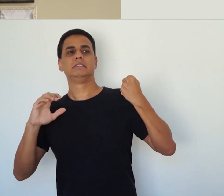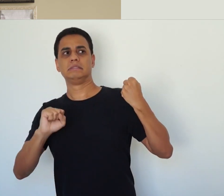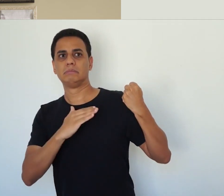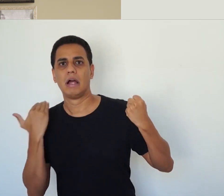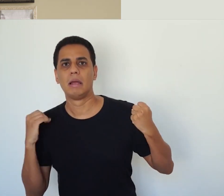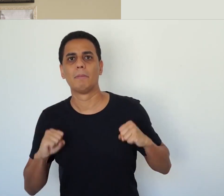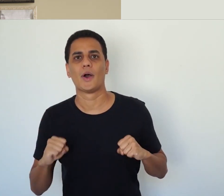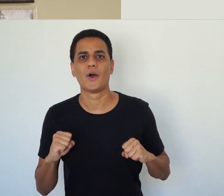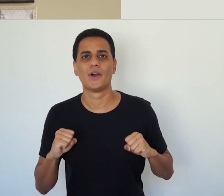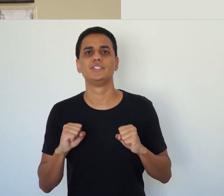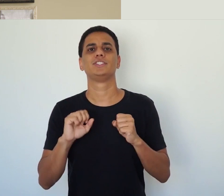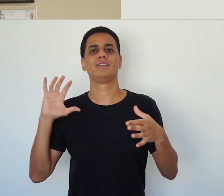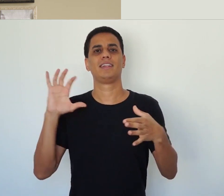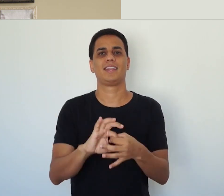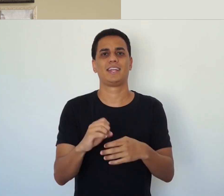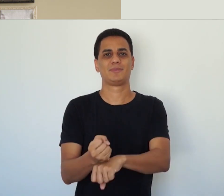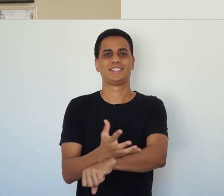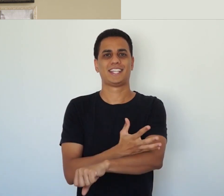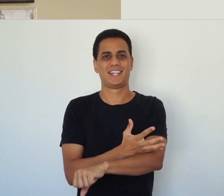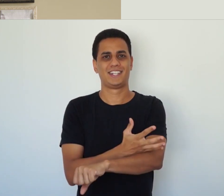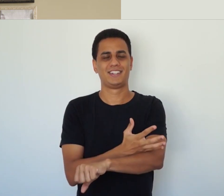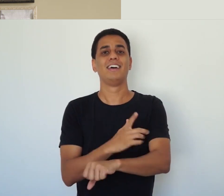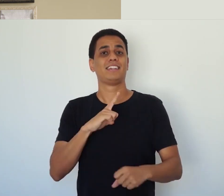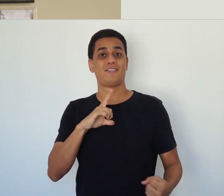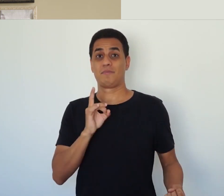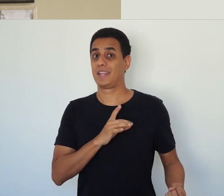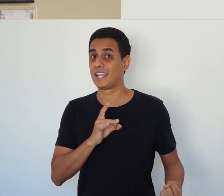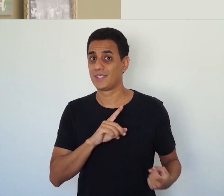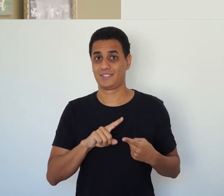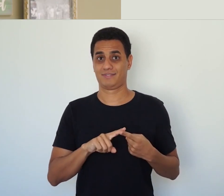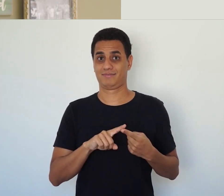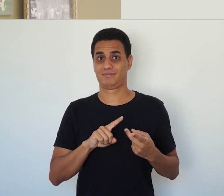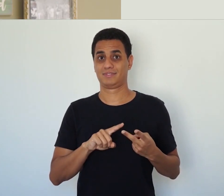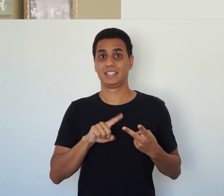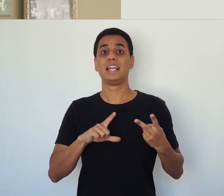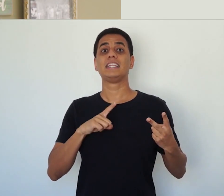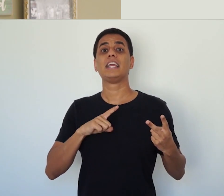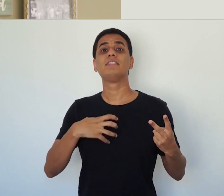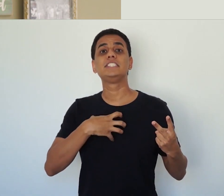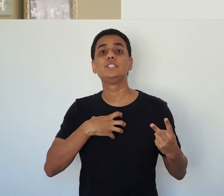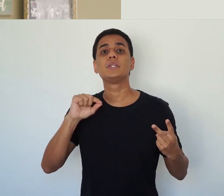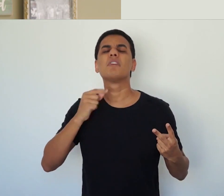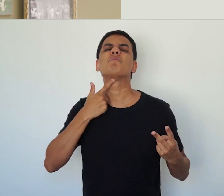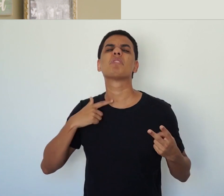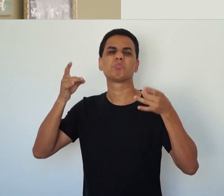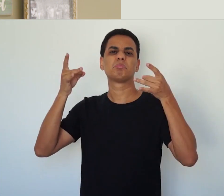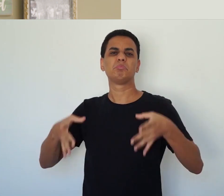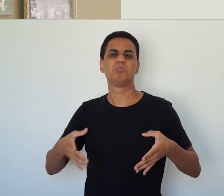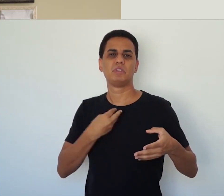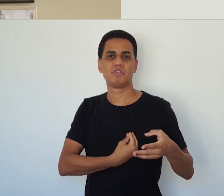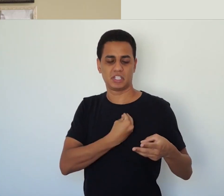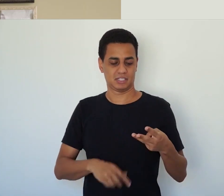alcançá-lo, levou a vários sentimentos e emoções que o texto revela. Medo levou a sentimento de desistir